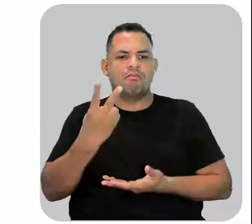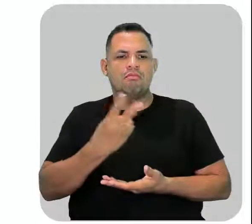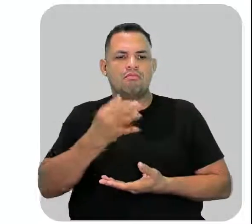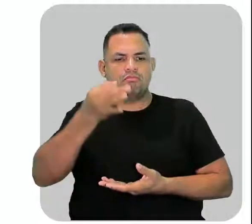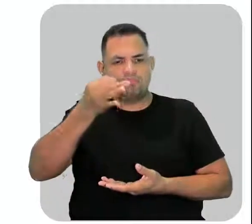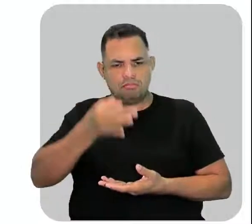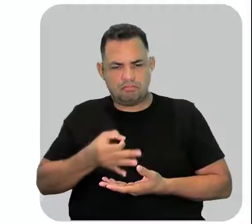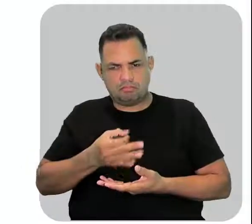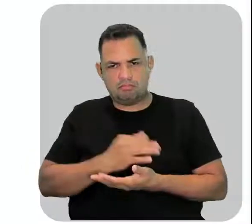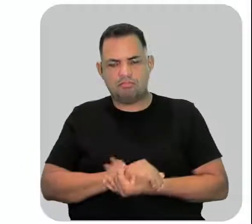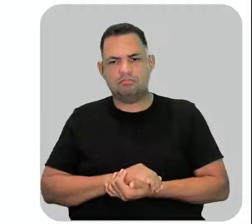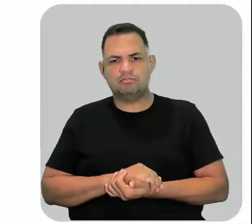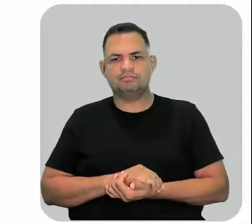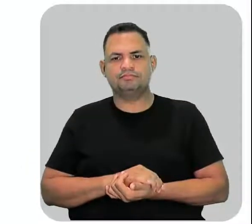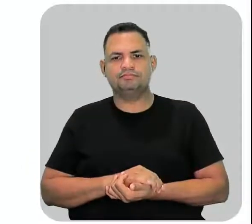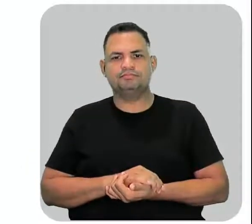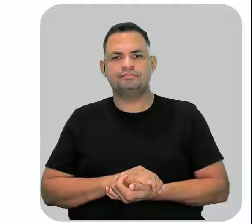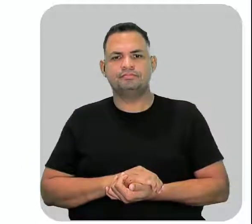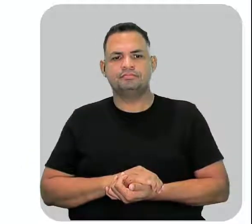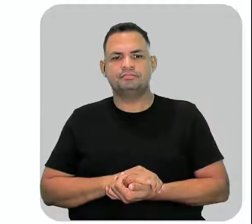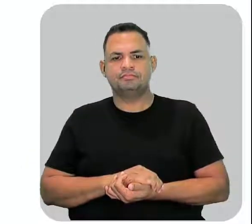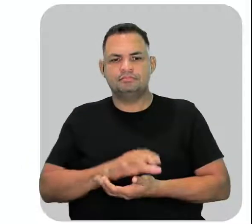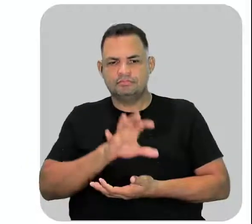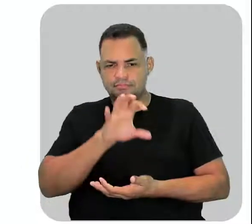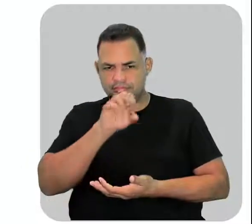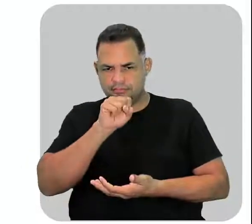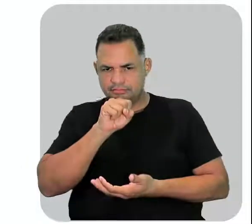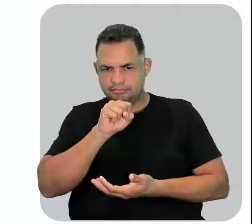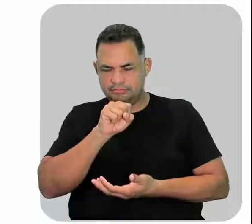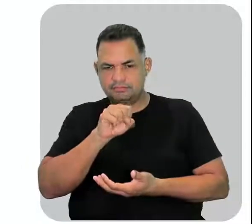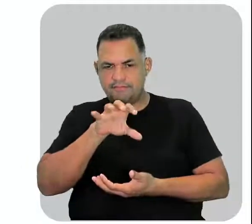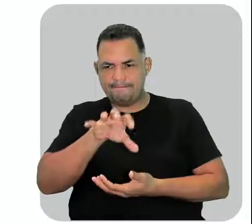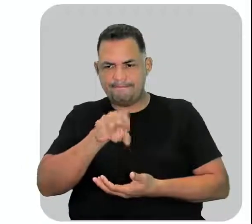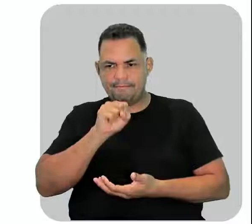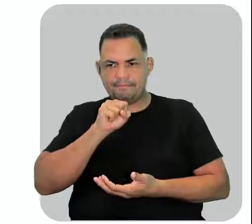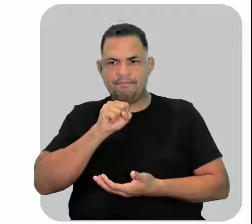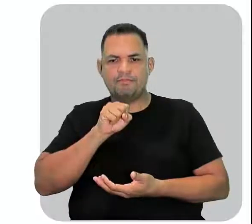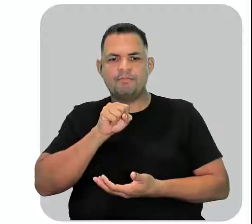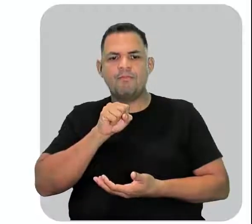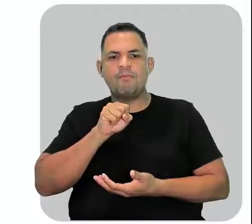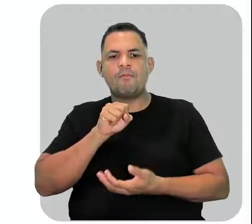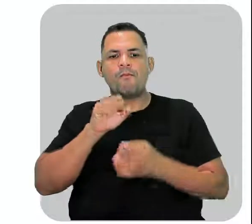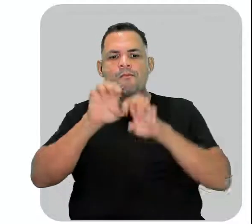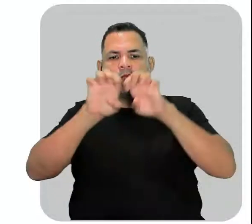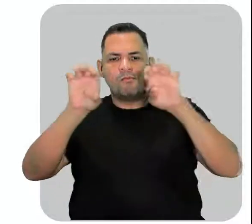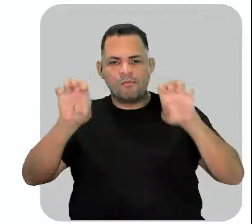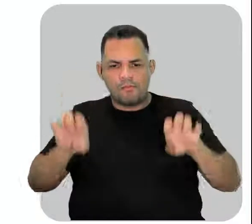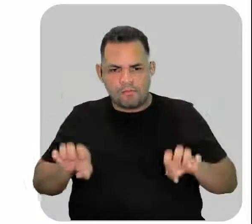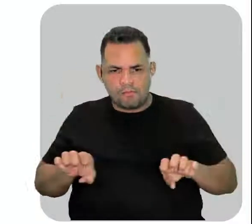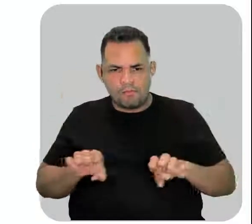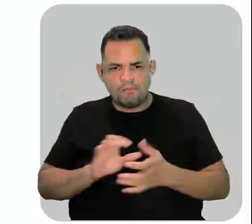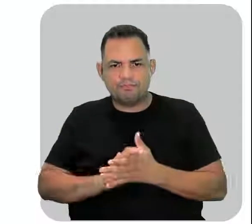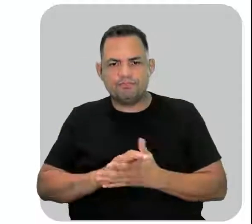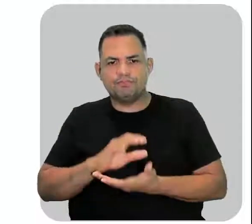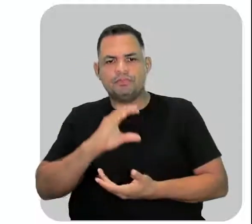estar correto? Pega a tua estrutura. Ó, ele deu lá